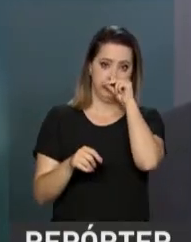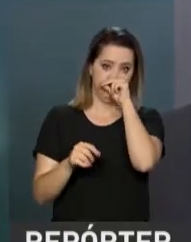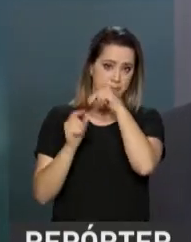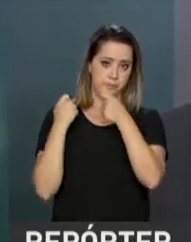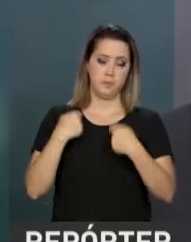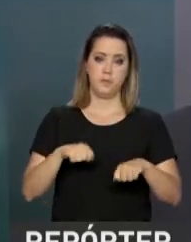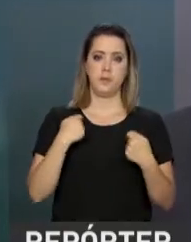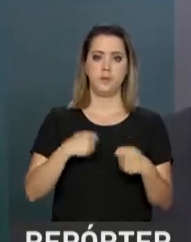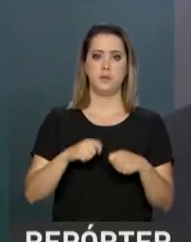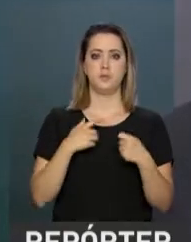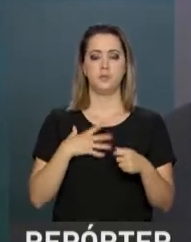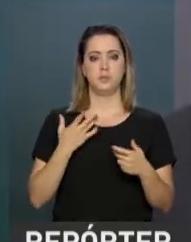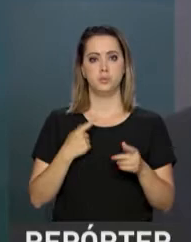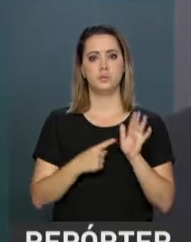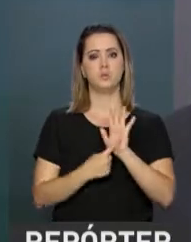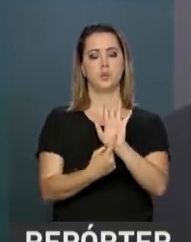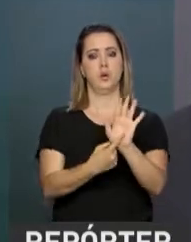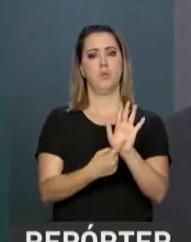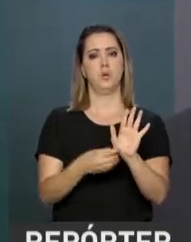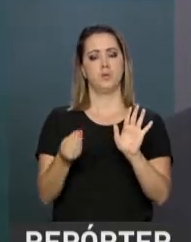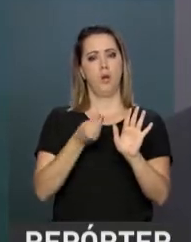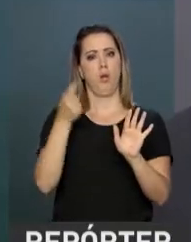mesmo com